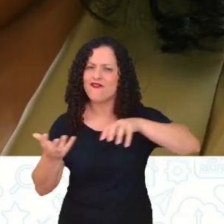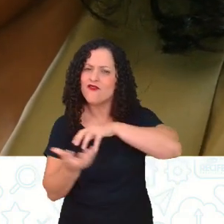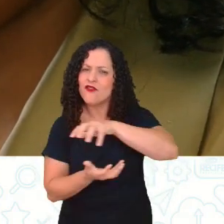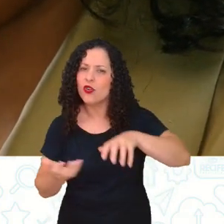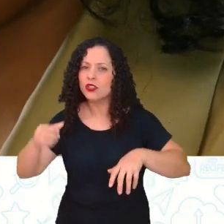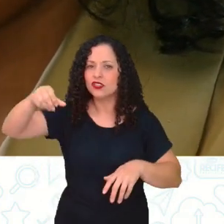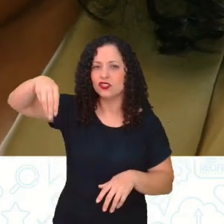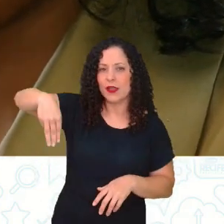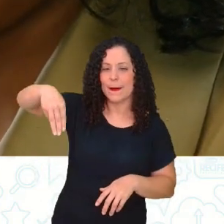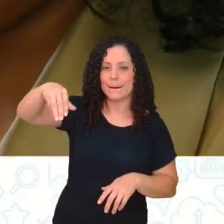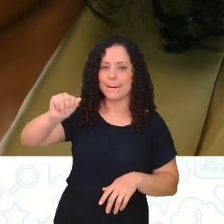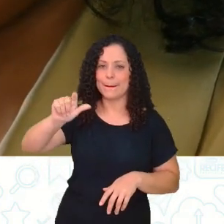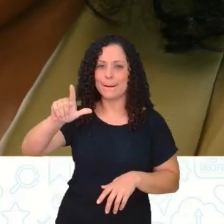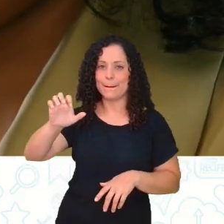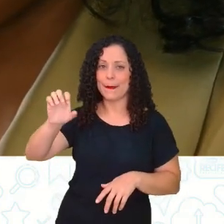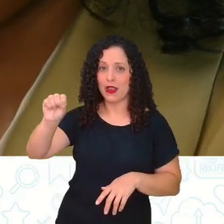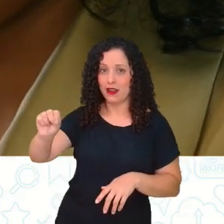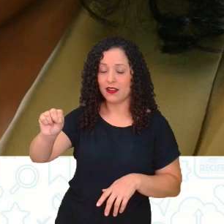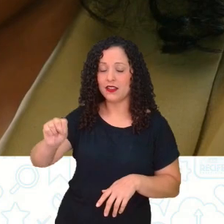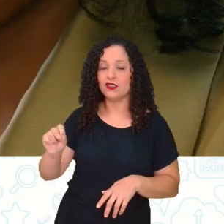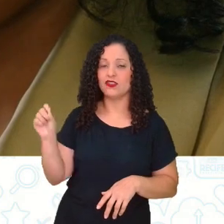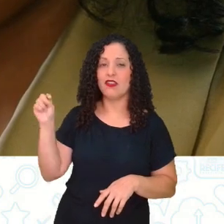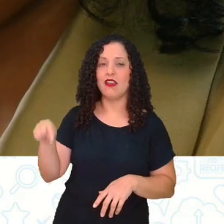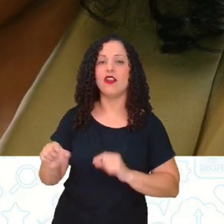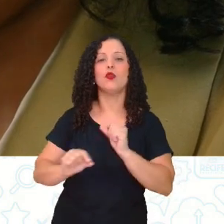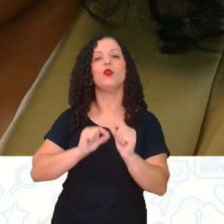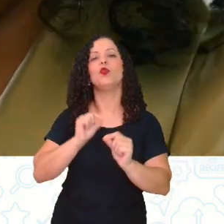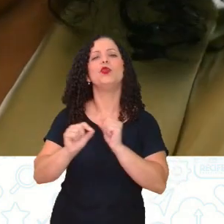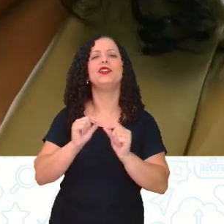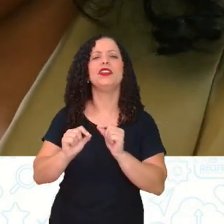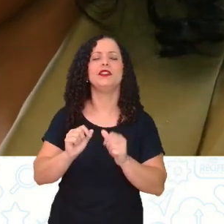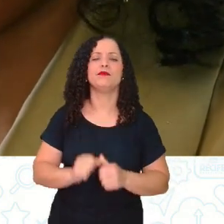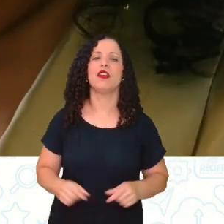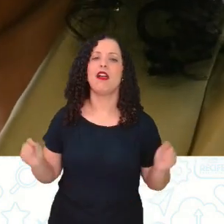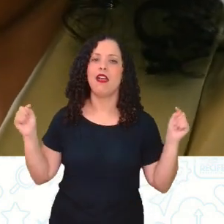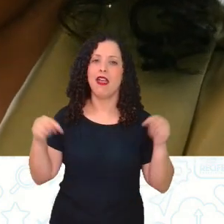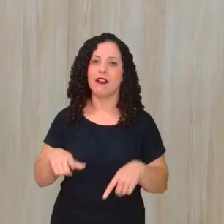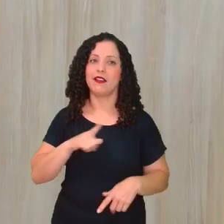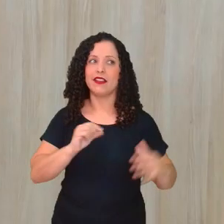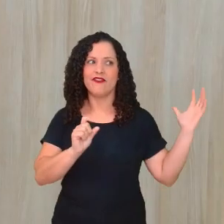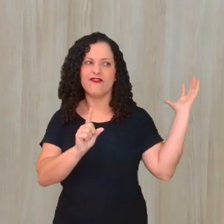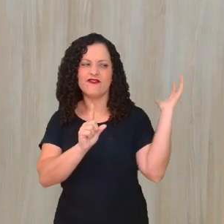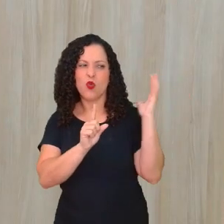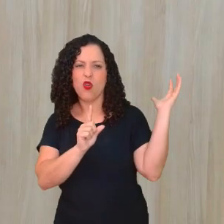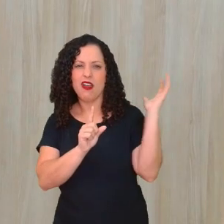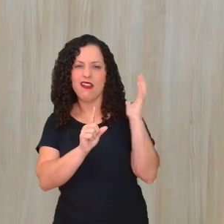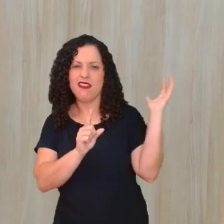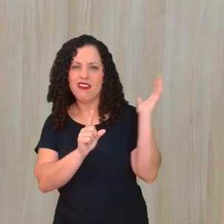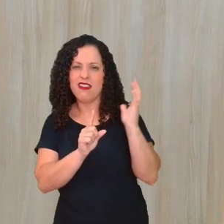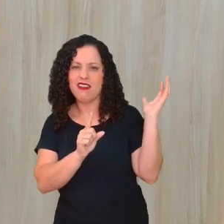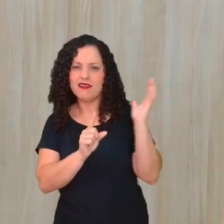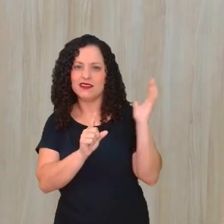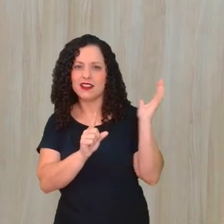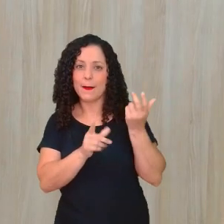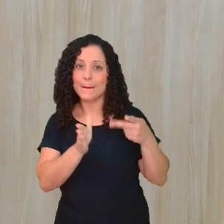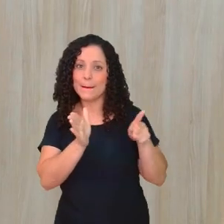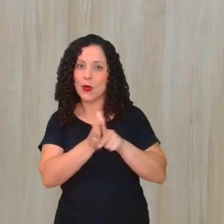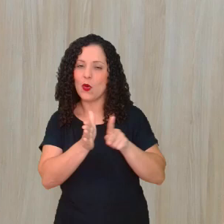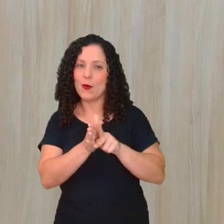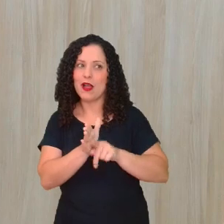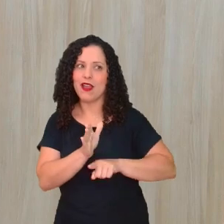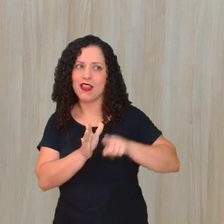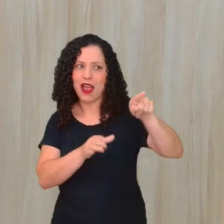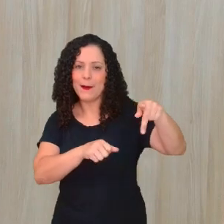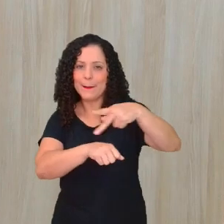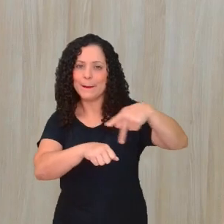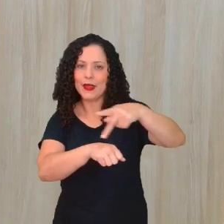ponto essencial aqui a gente trazer é que sofreu influência, né, da independência do Haiti, né,